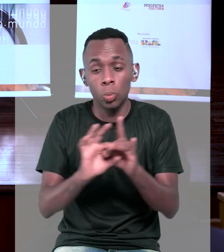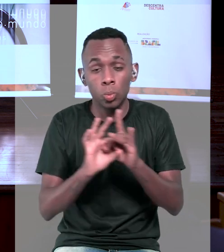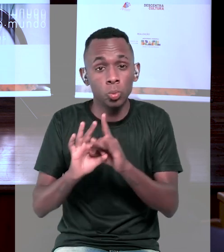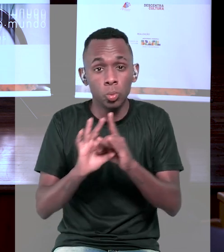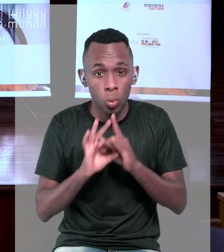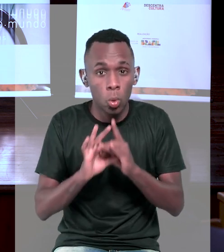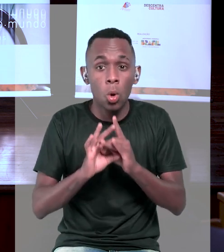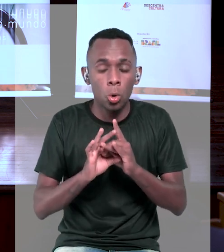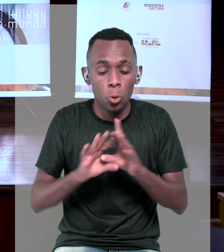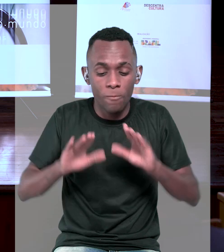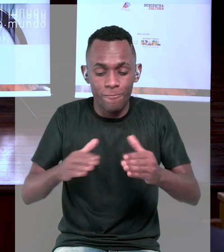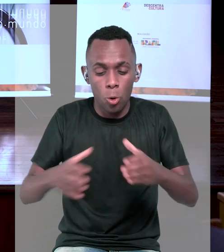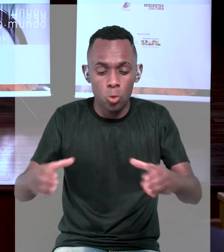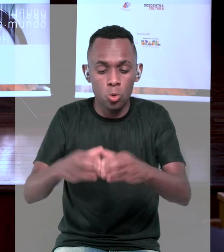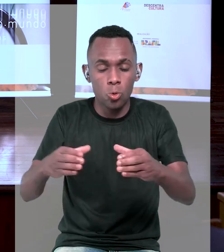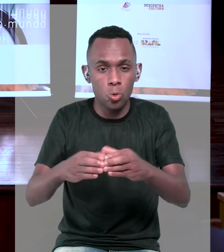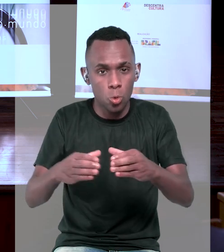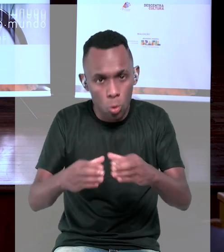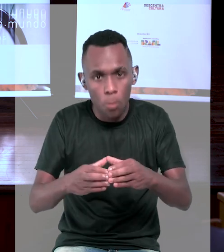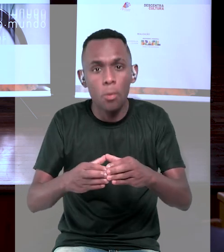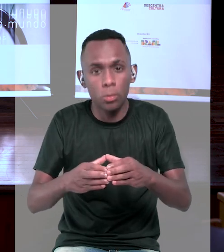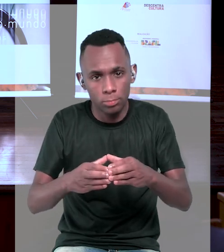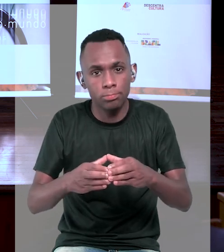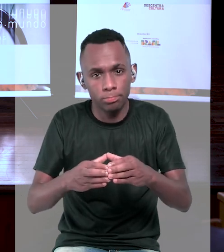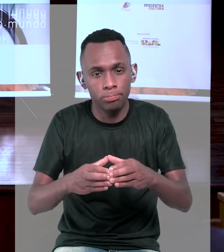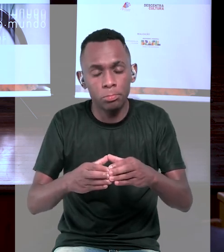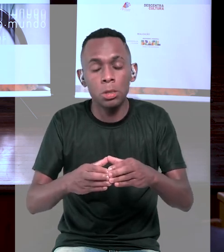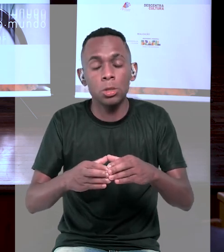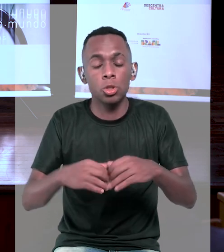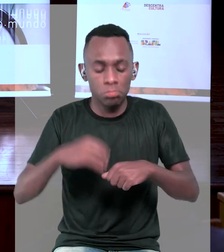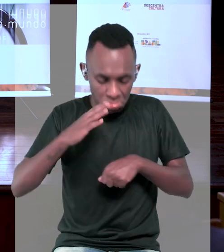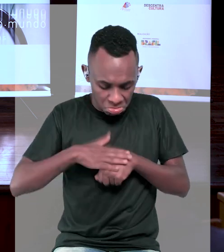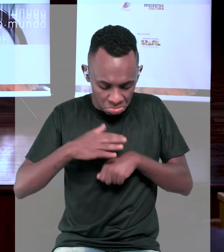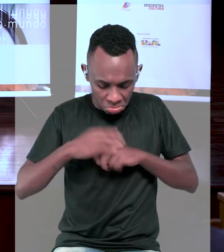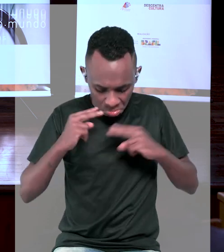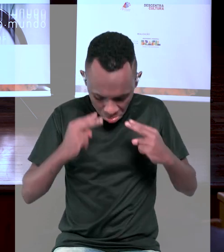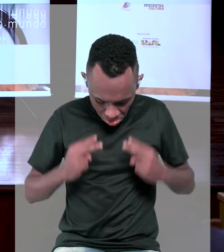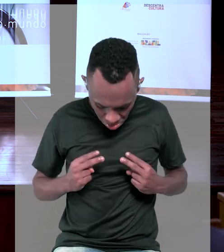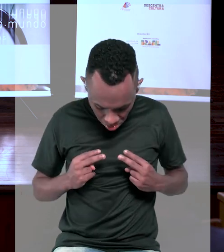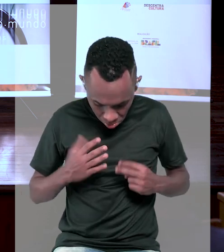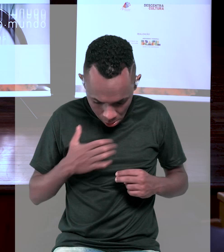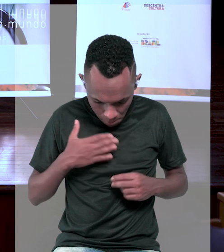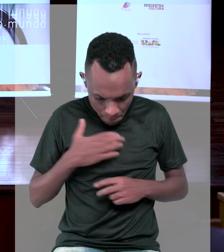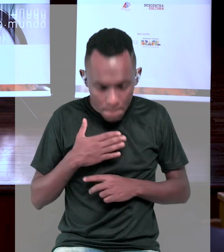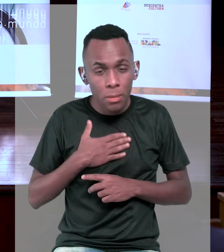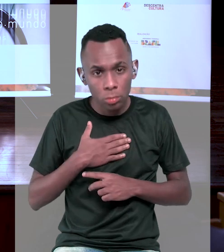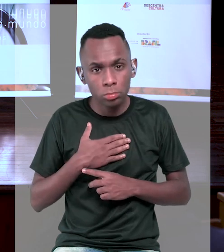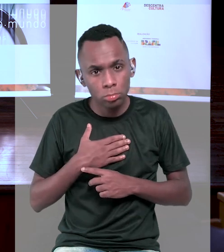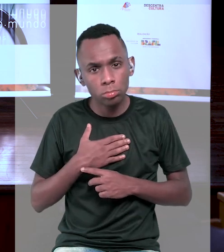baseada no agrupamento, baseada no reconhecimento de si e na reafirmação de si, de um